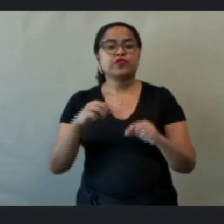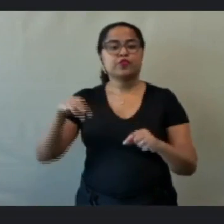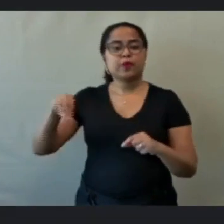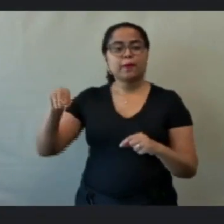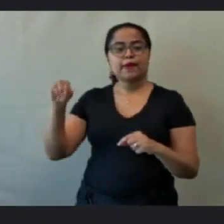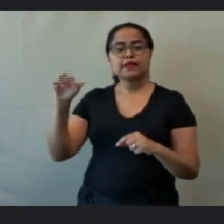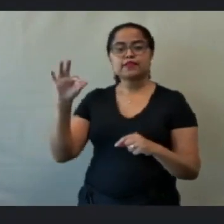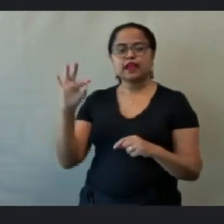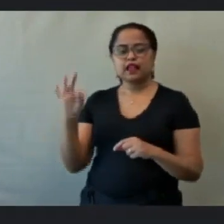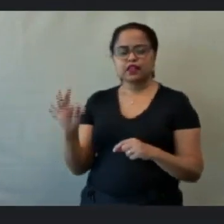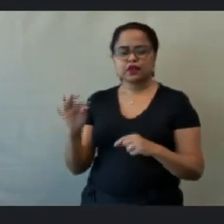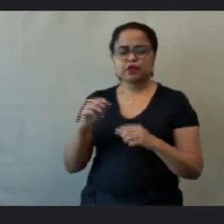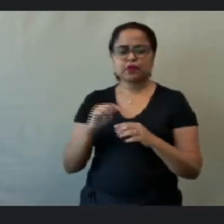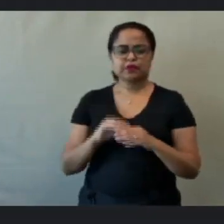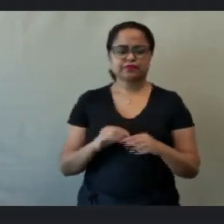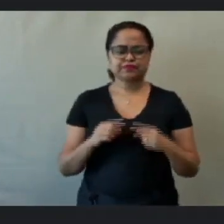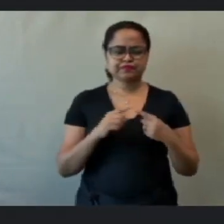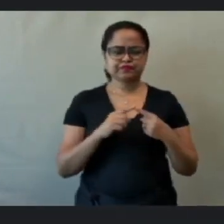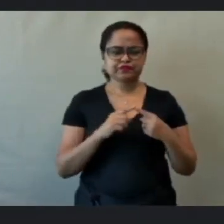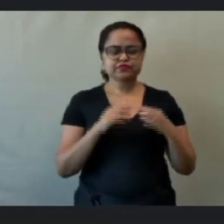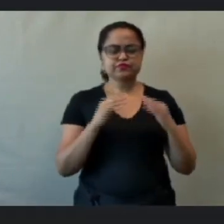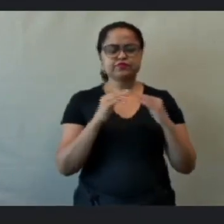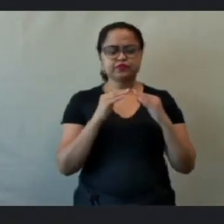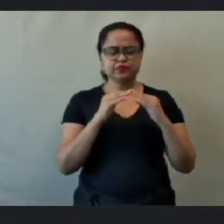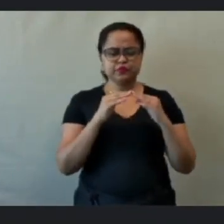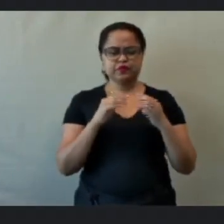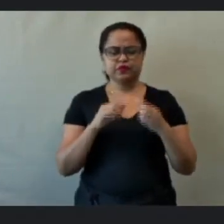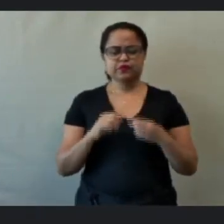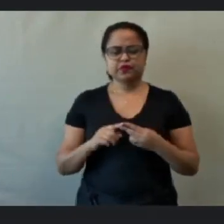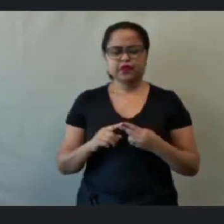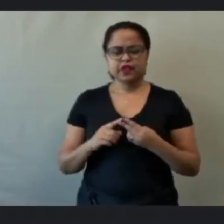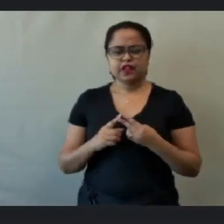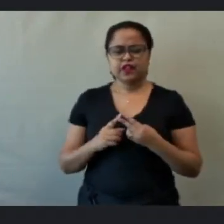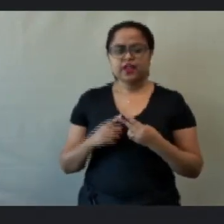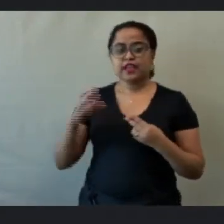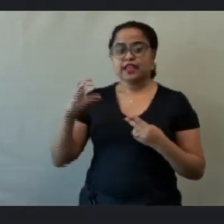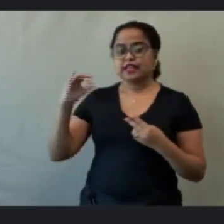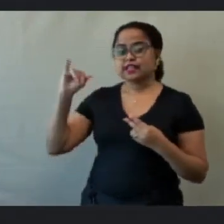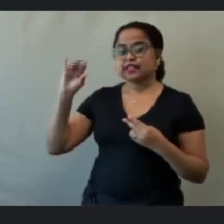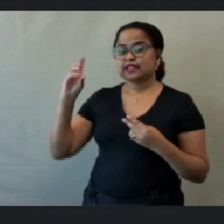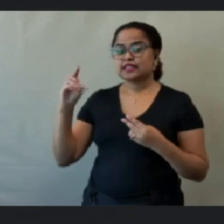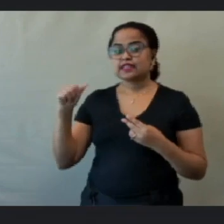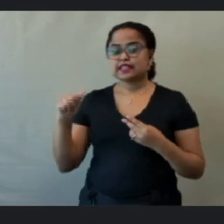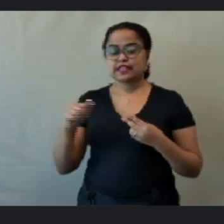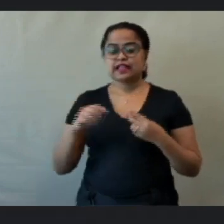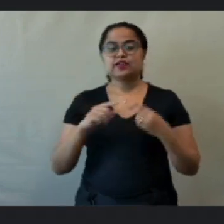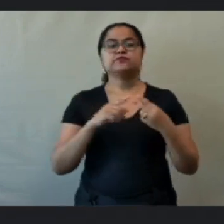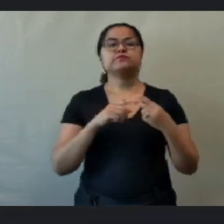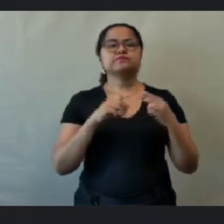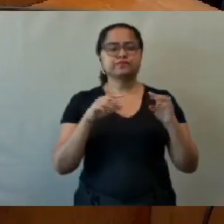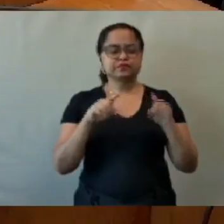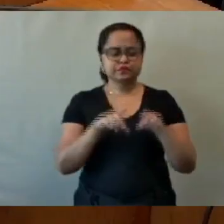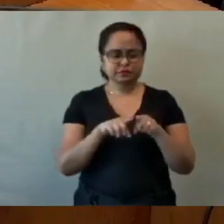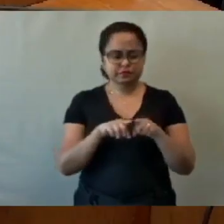Marcela Trópia? De acordo. Como vota a vereadora Cida Falabella? De acordo. E eu, professora